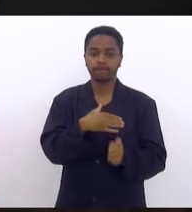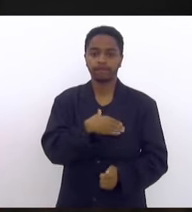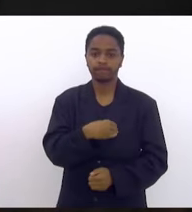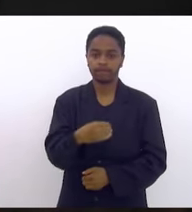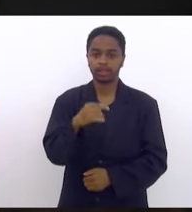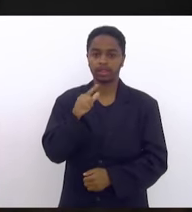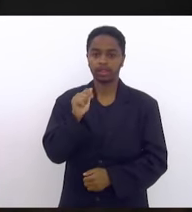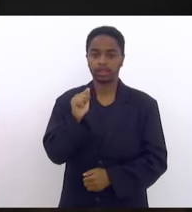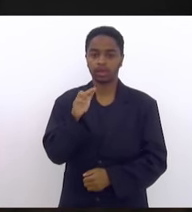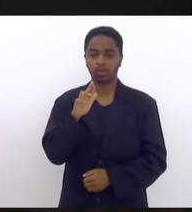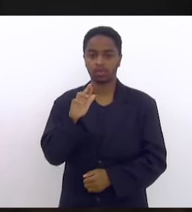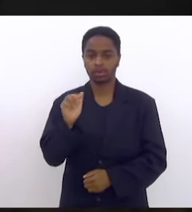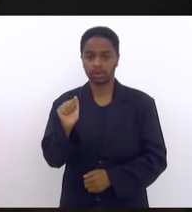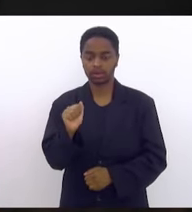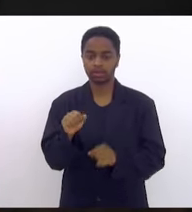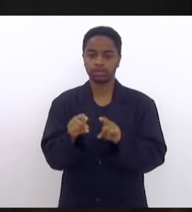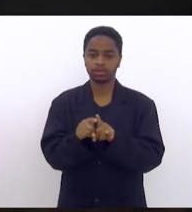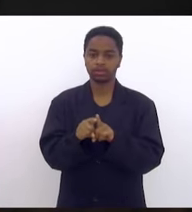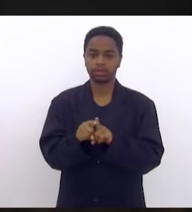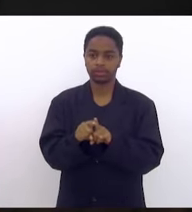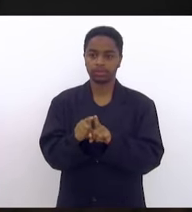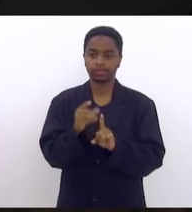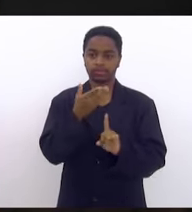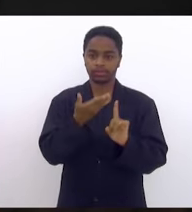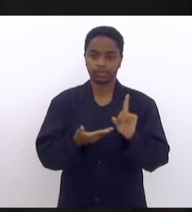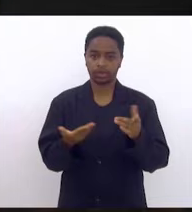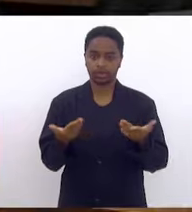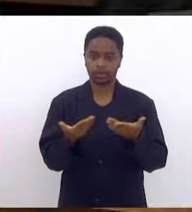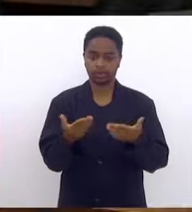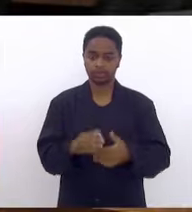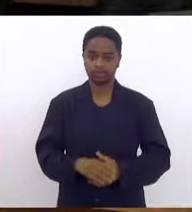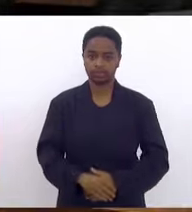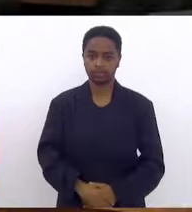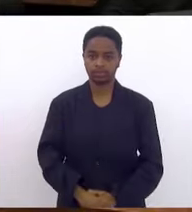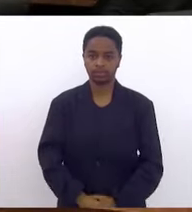para estar conosco aqui fazendo essa entrega.